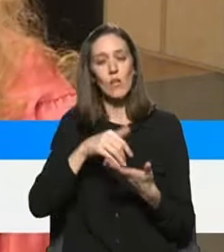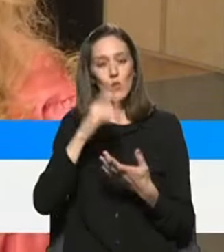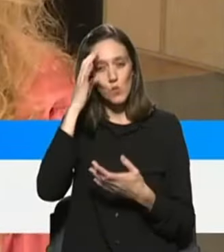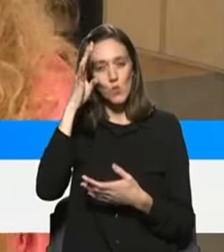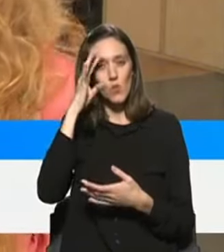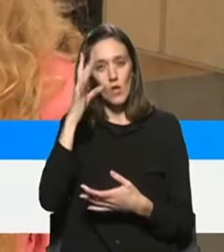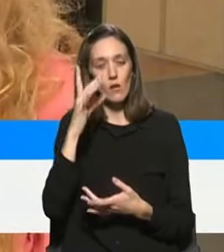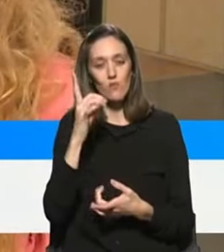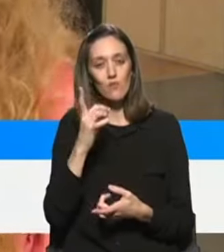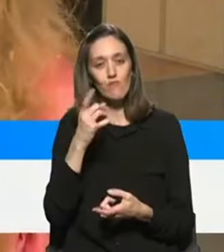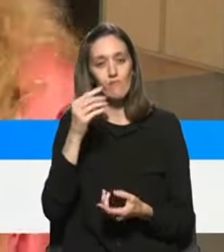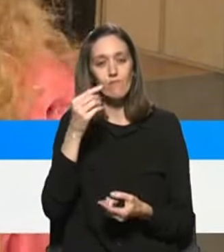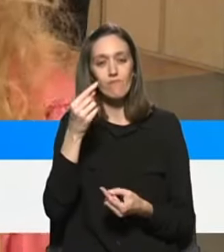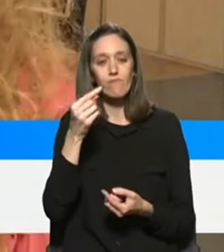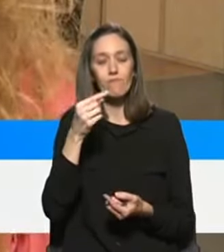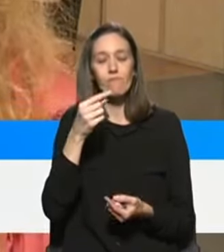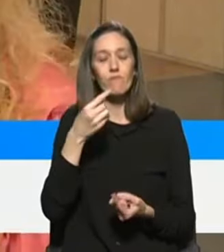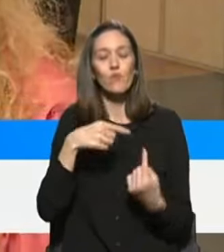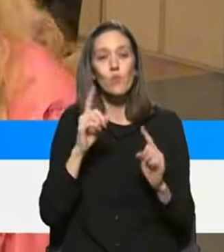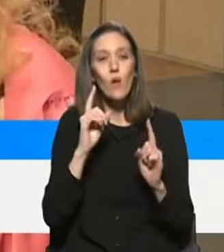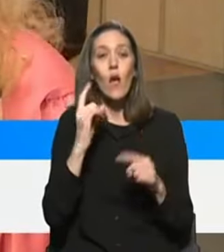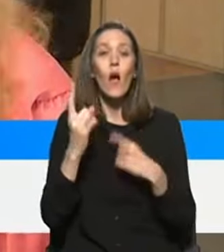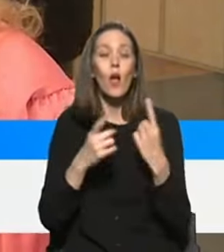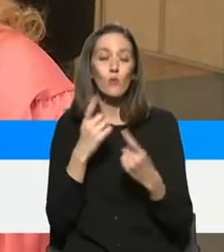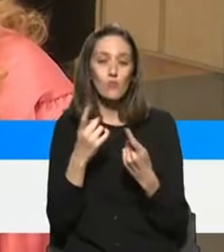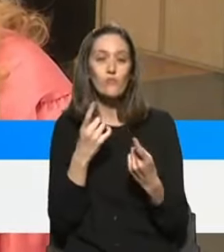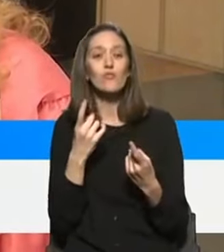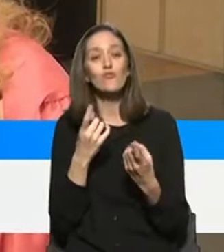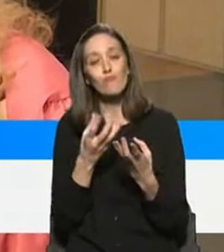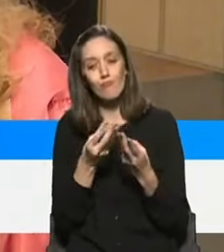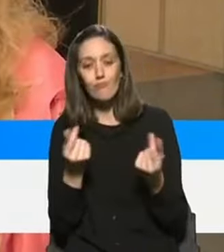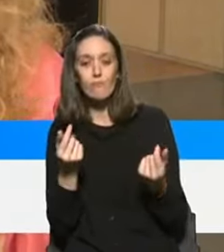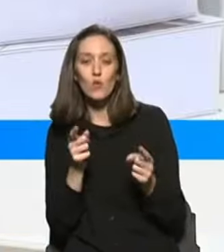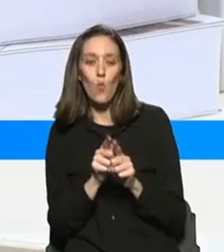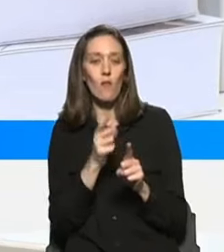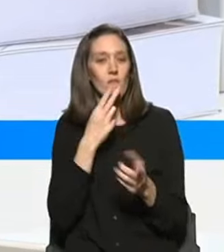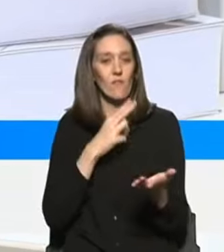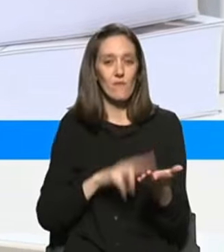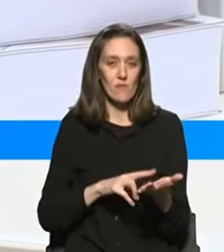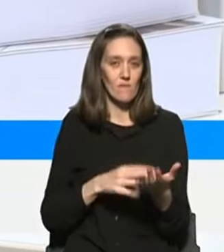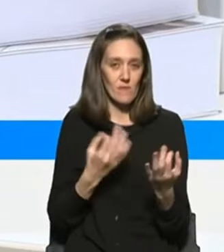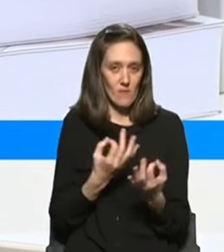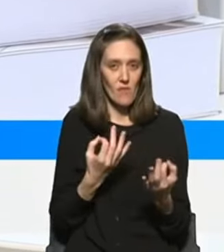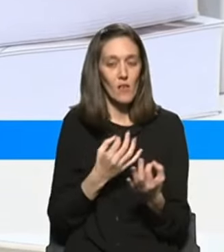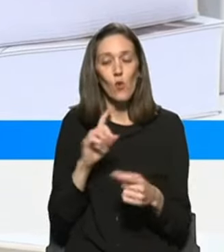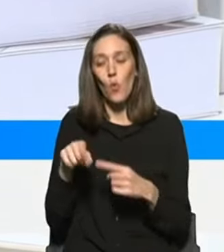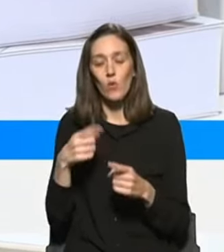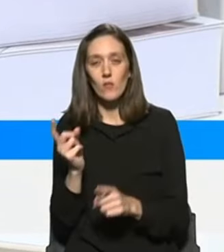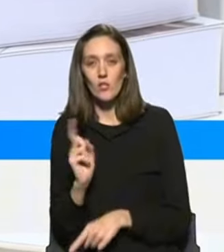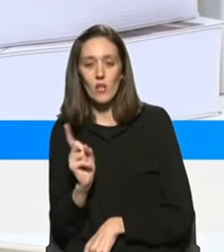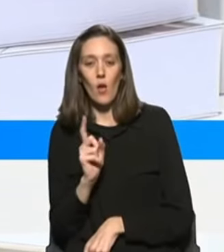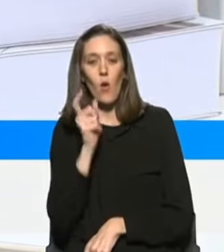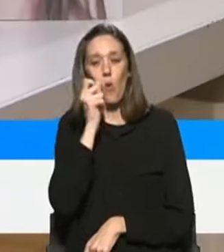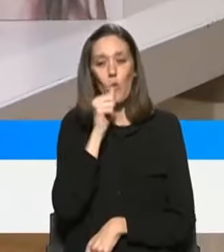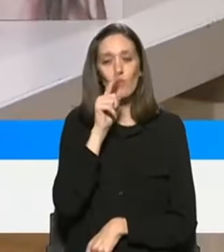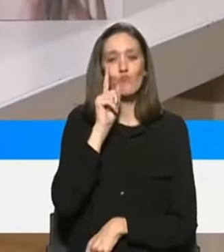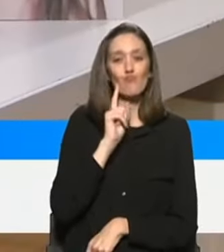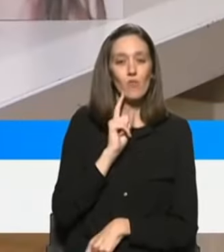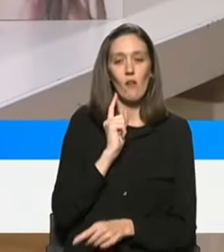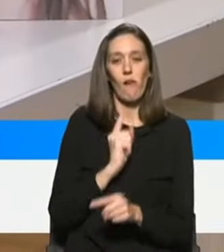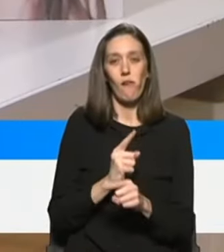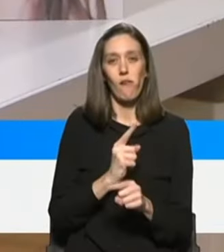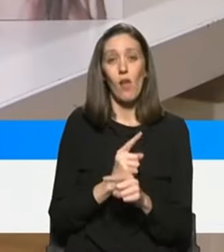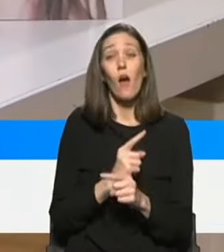sonhado. Algumas conseguiram sair muito bem, tal como na vida real, e outras nem tanto. Os mesmos homens, as mesmas mulheres,